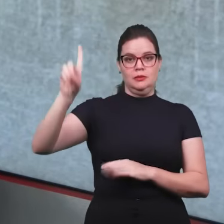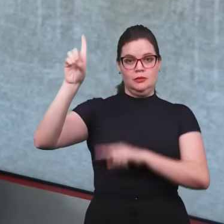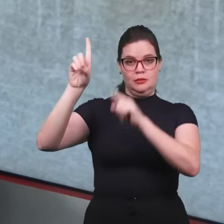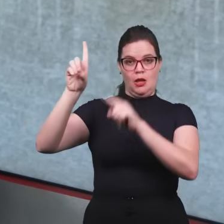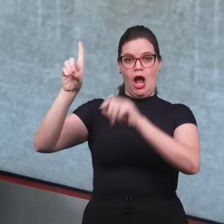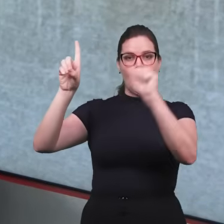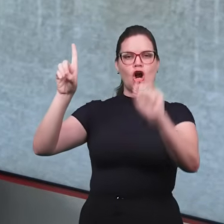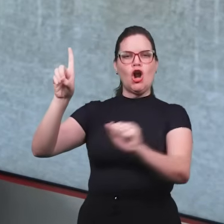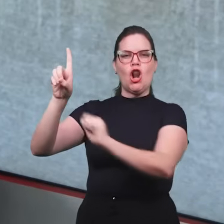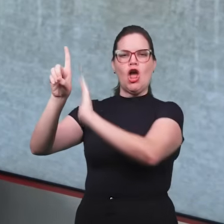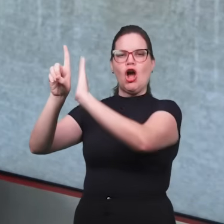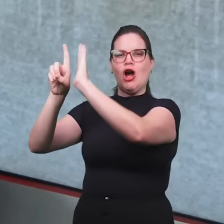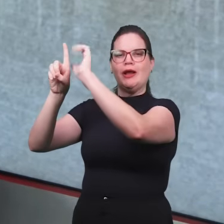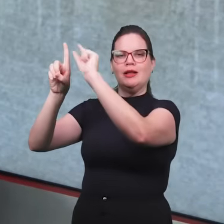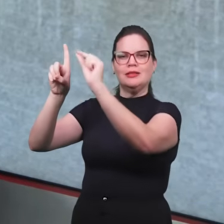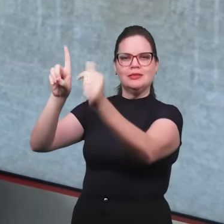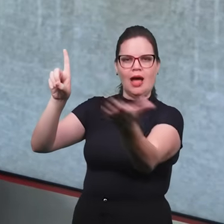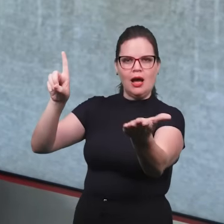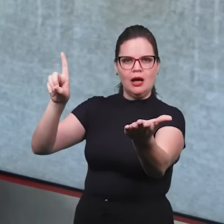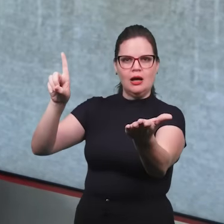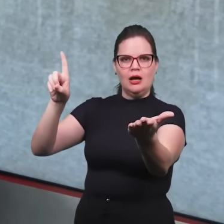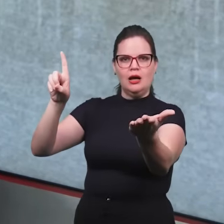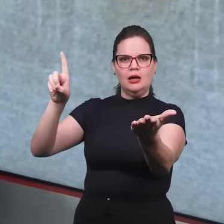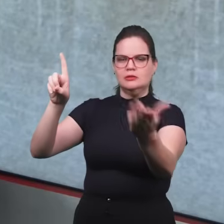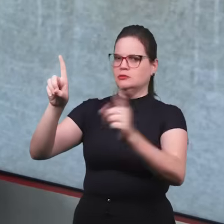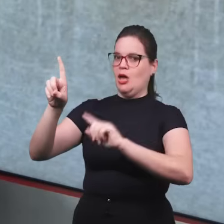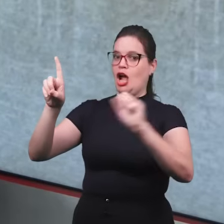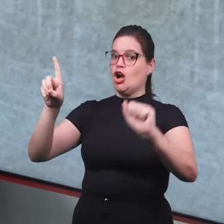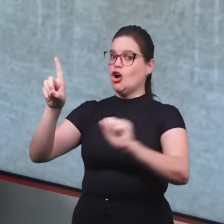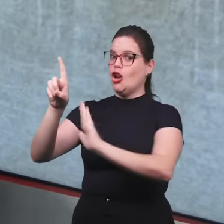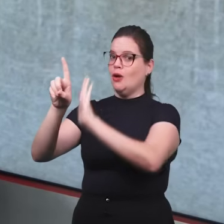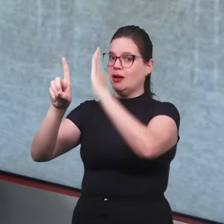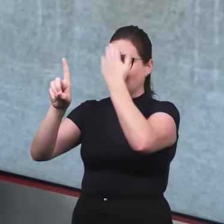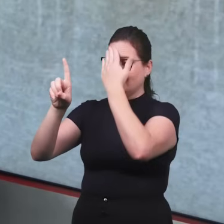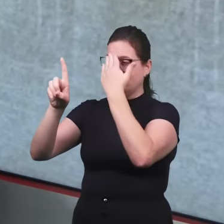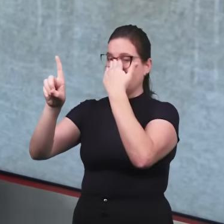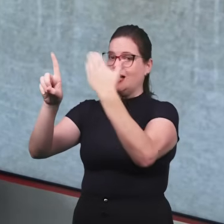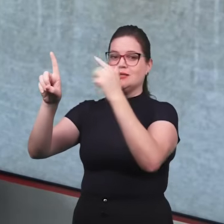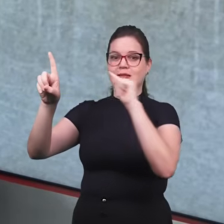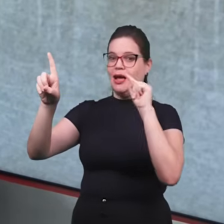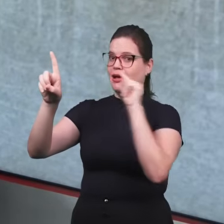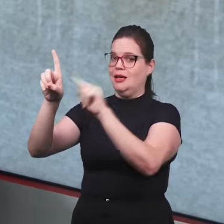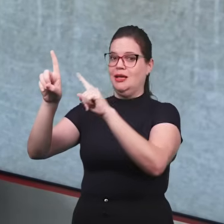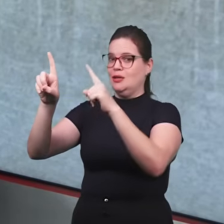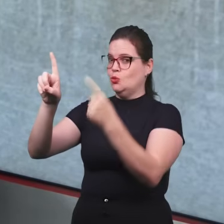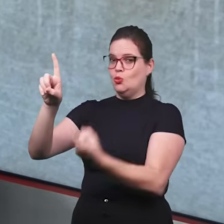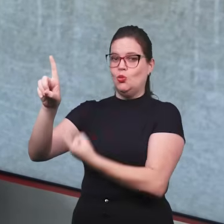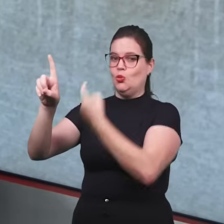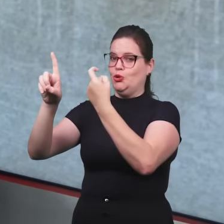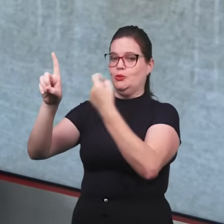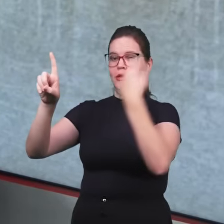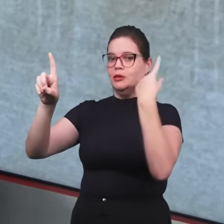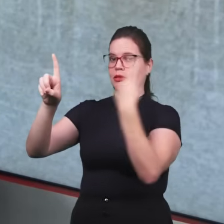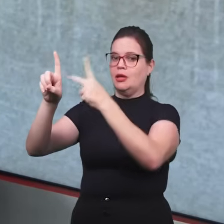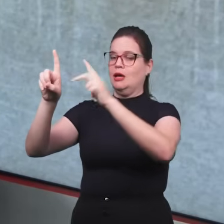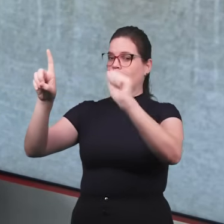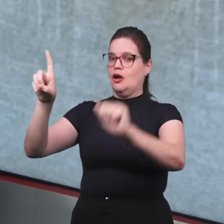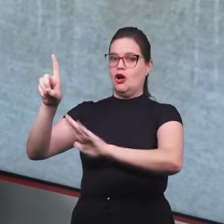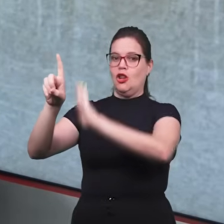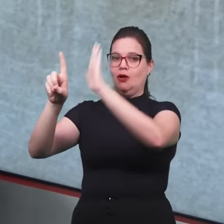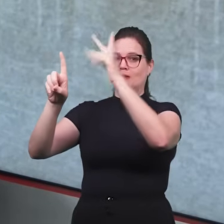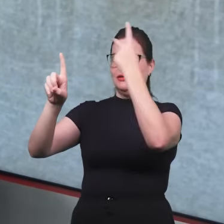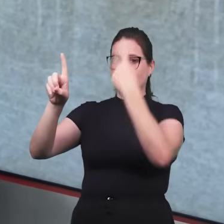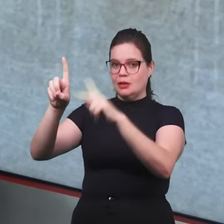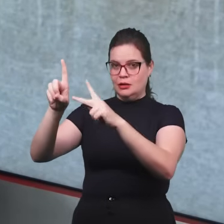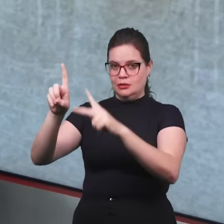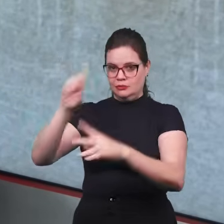consistente. Deus não divide a sua glória com ninguém. E toda forma de culto deve ser dirigida